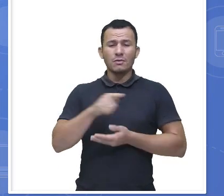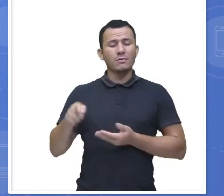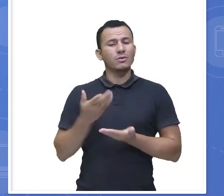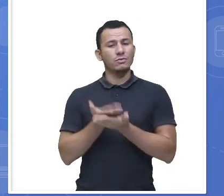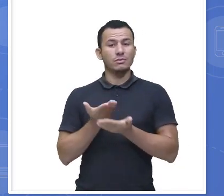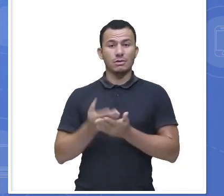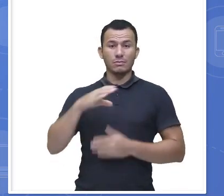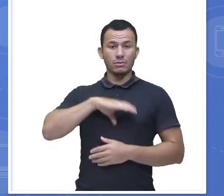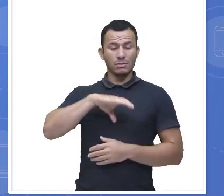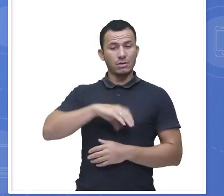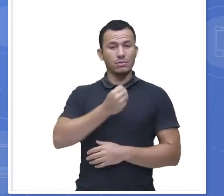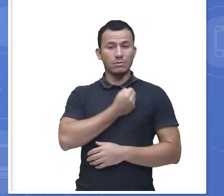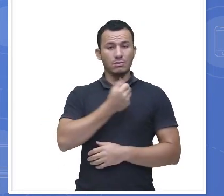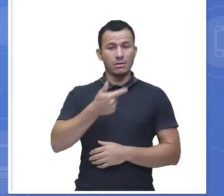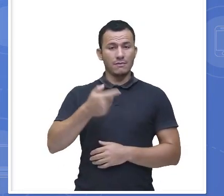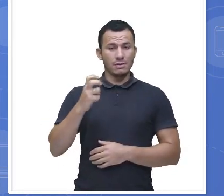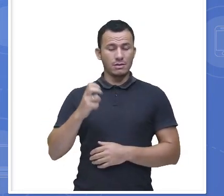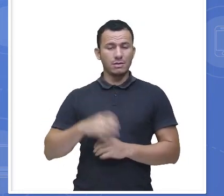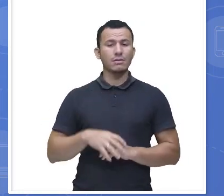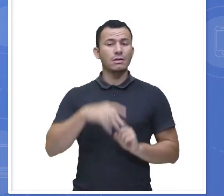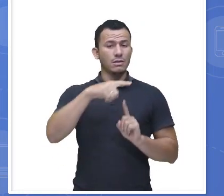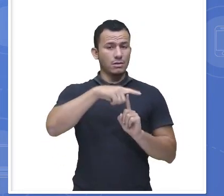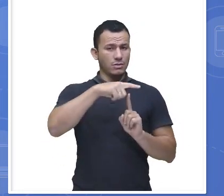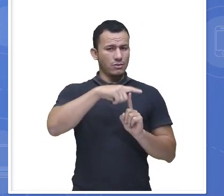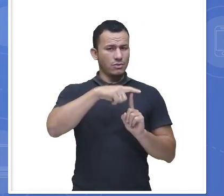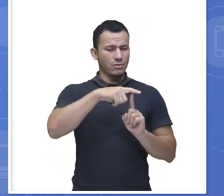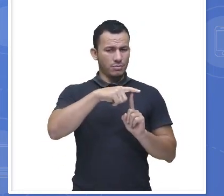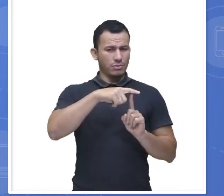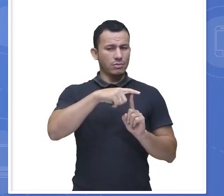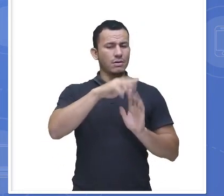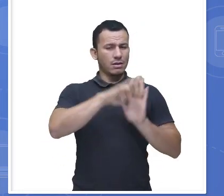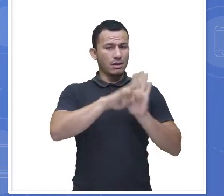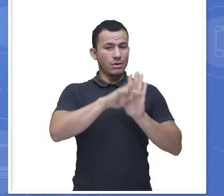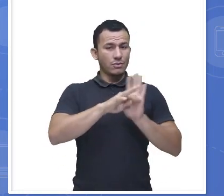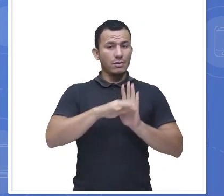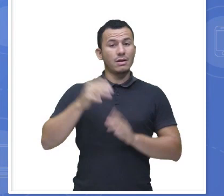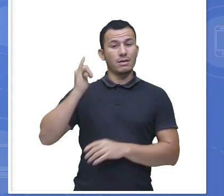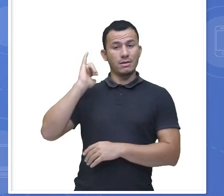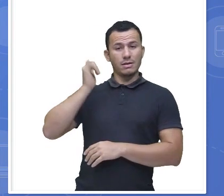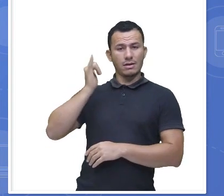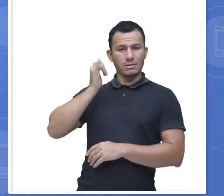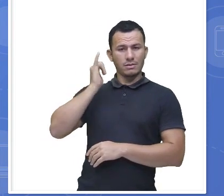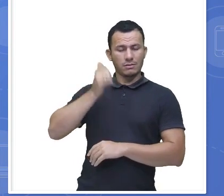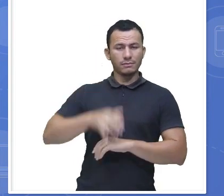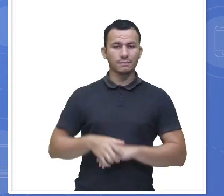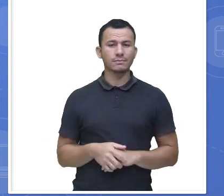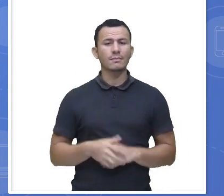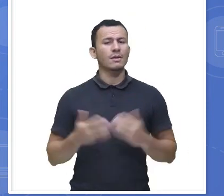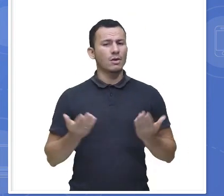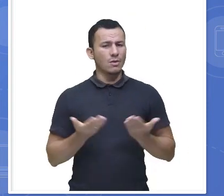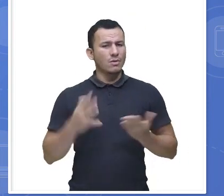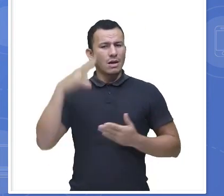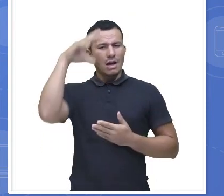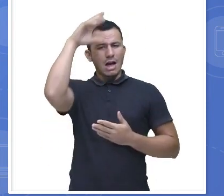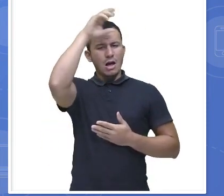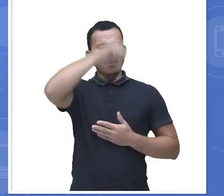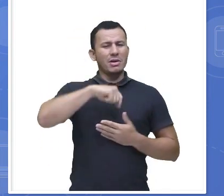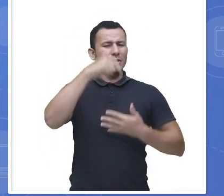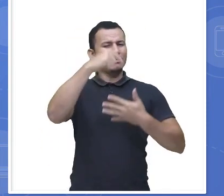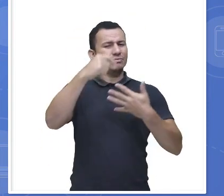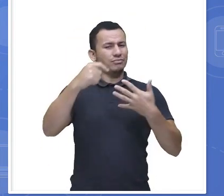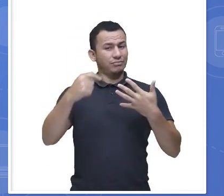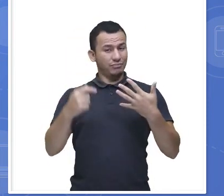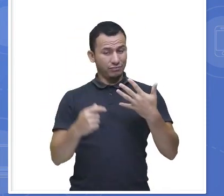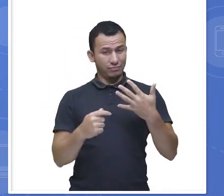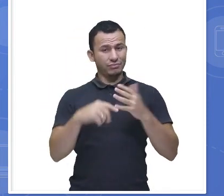aula 25, tipos textuais, narração. Hoje nós vamos aprender tudo sobre esse tipo